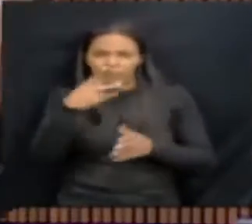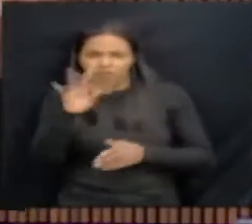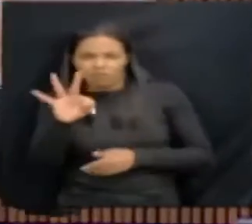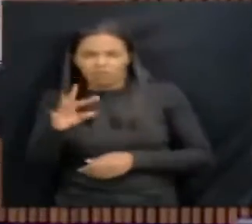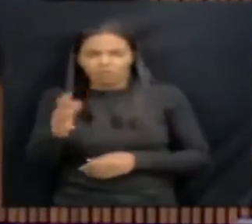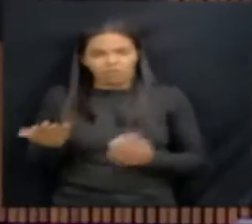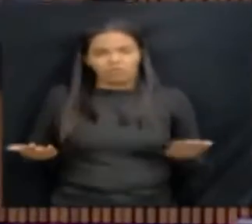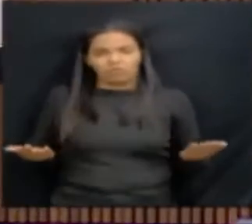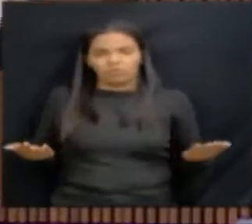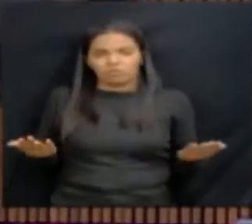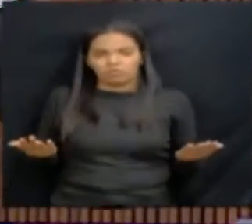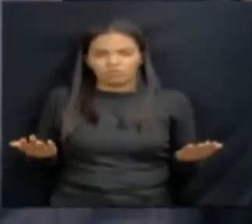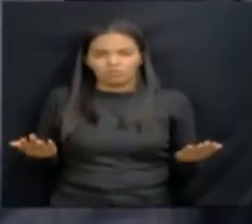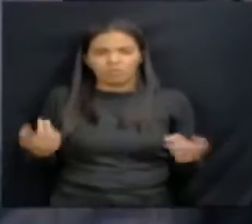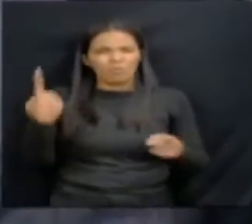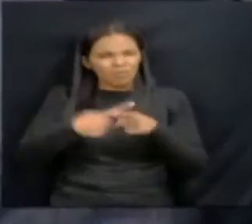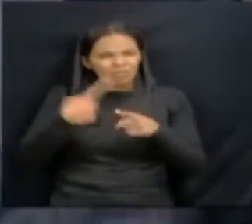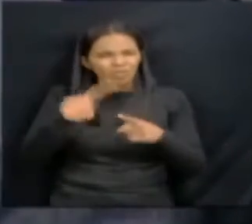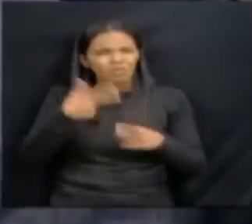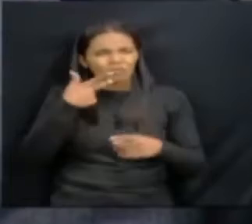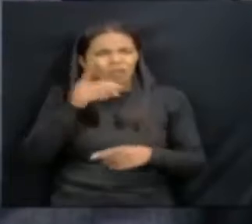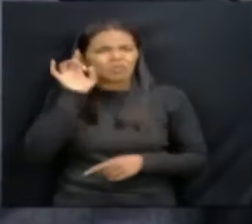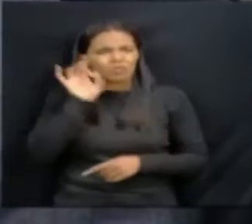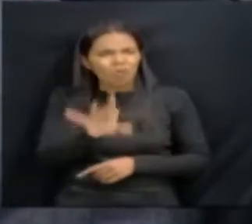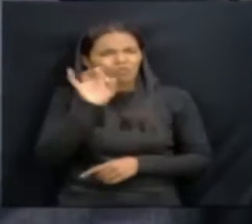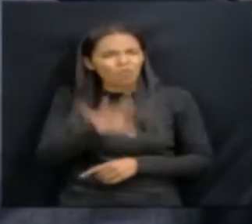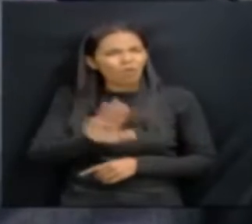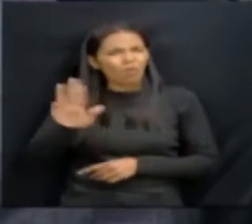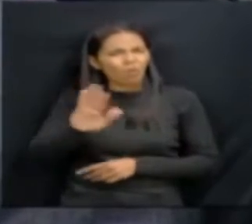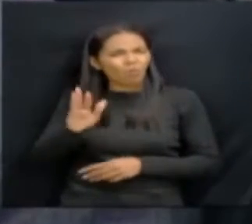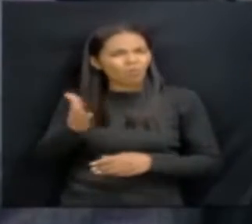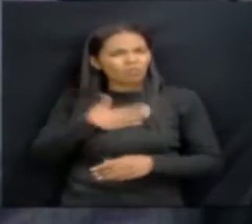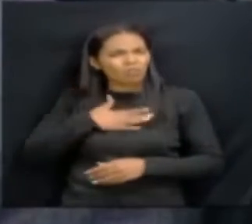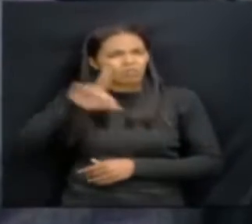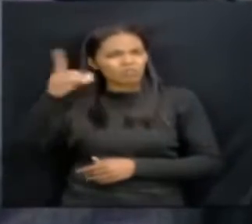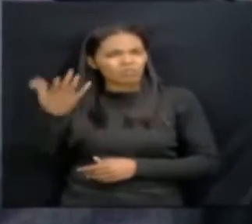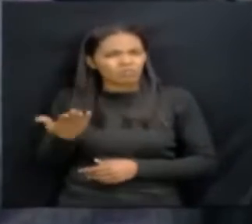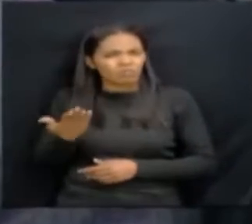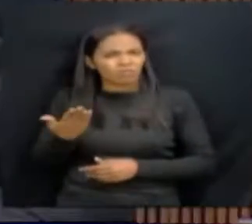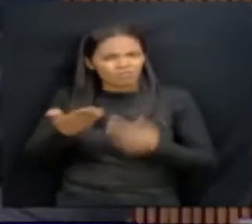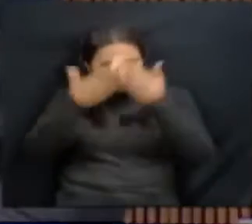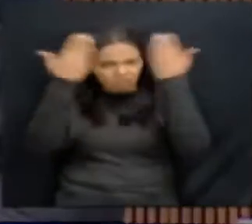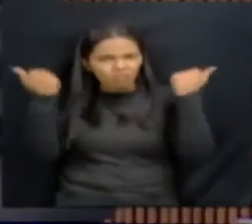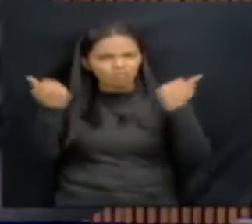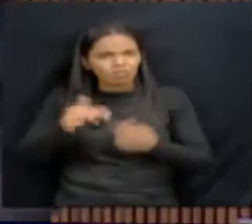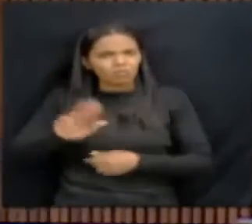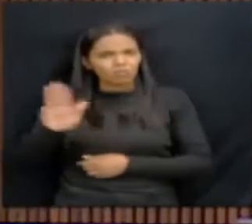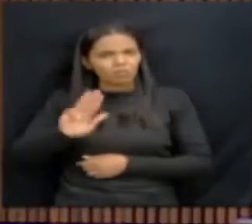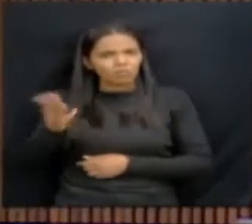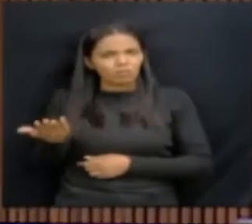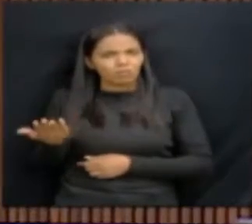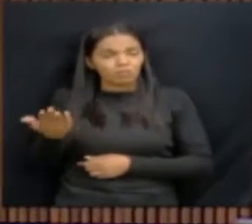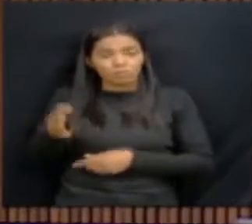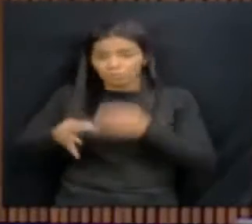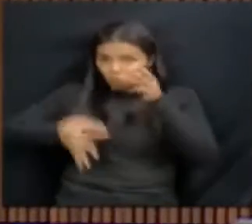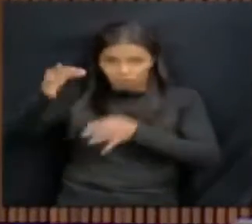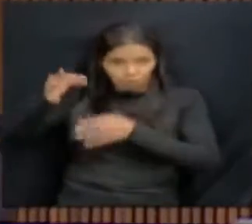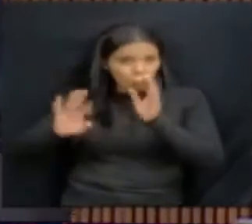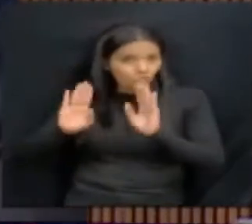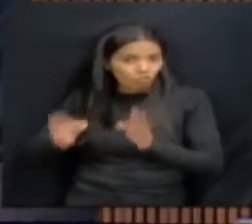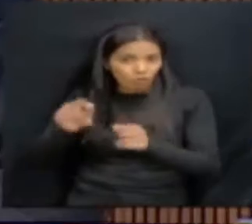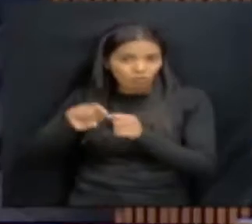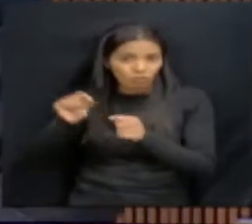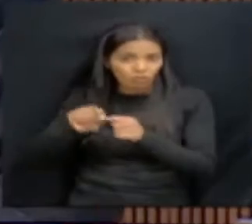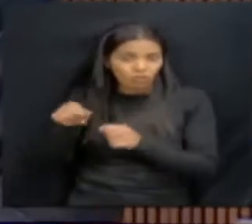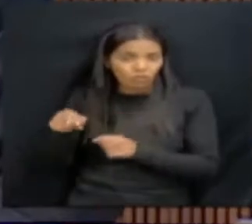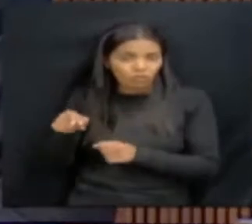aquilo. Gente, que fissura é essa pelo Lula, meu Deus? Deixa o homem. A justiça já fez a parte dela